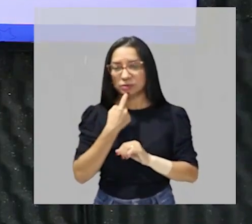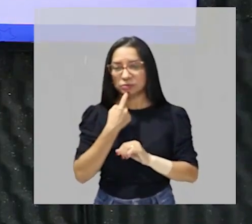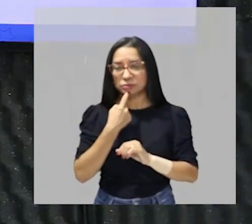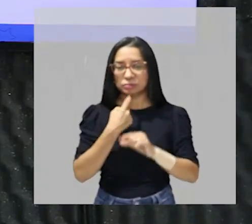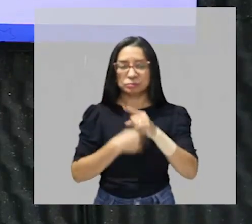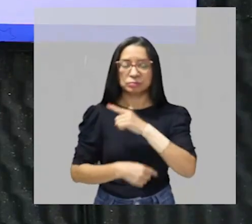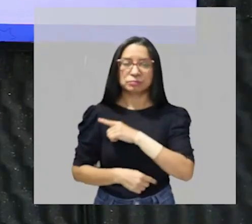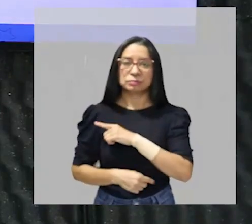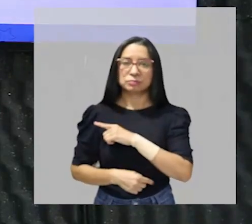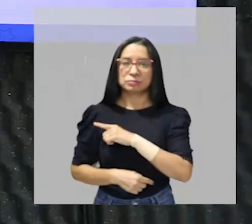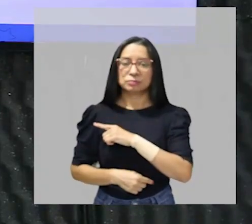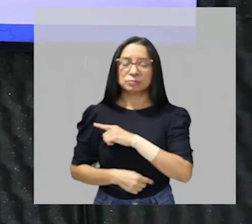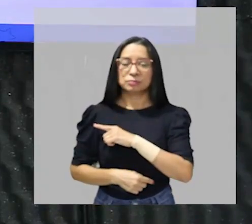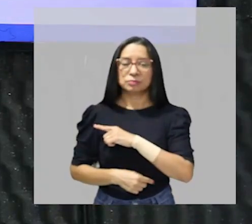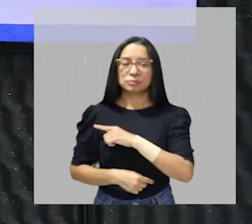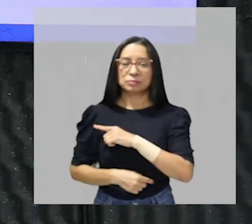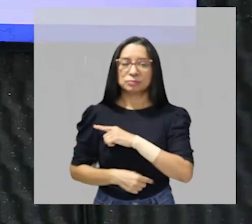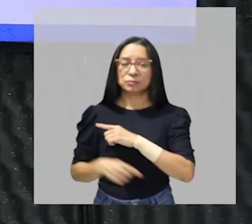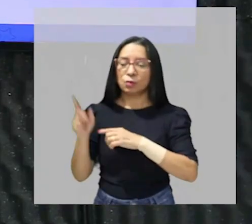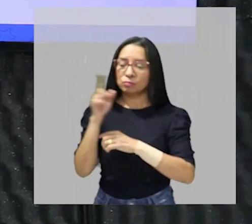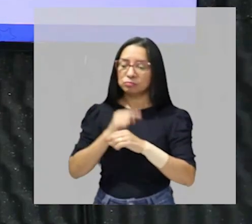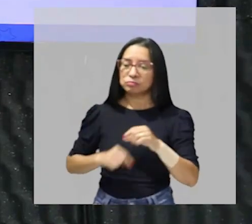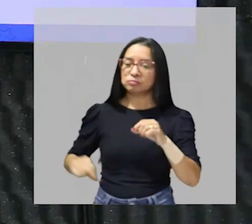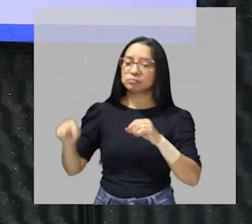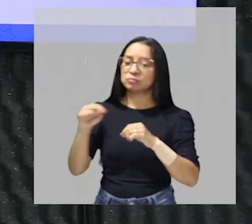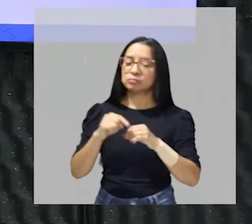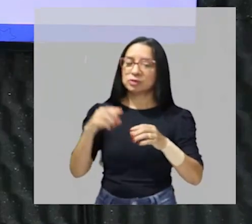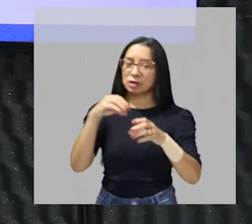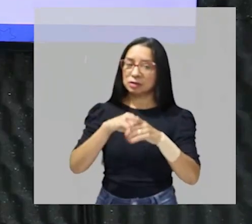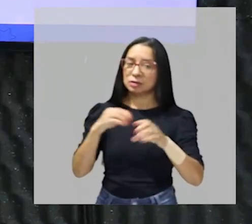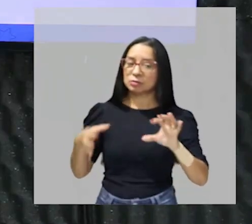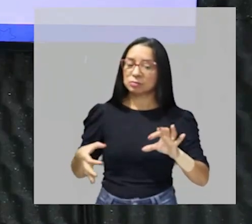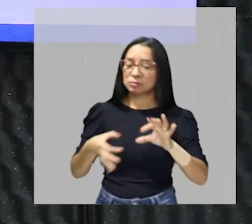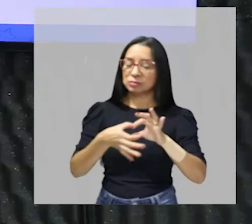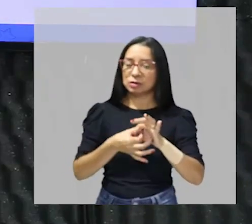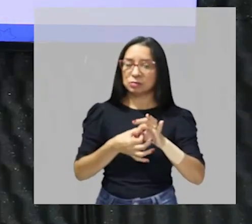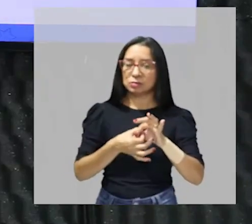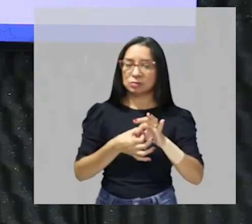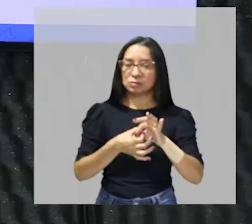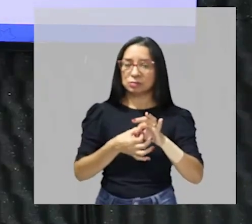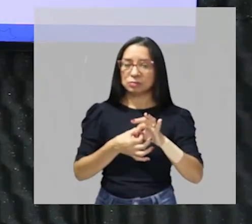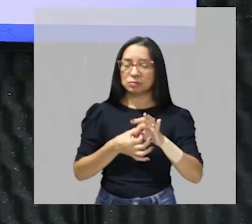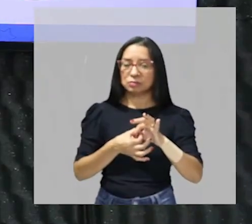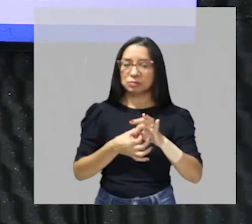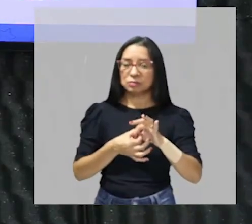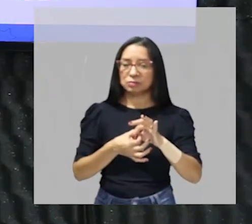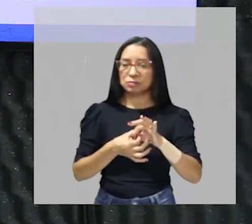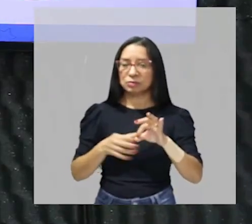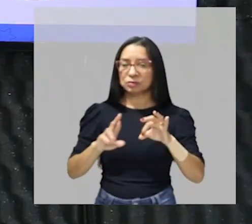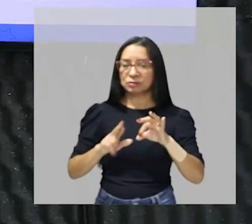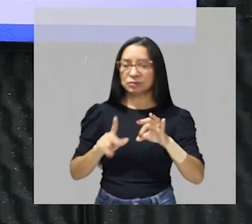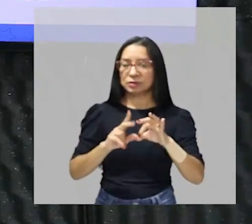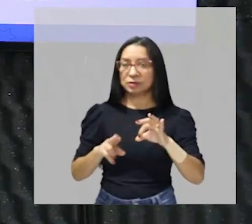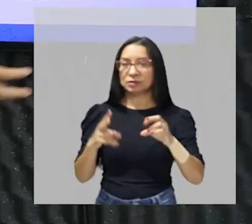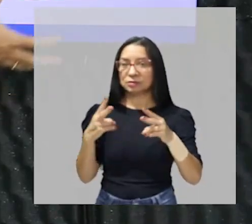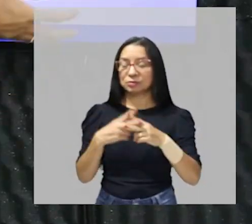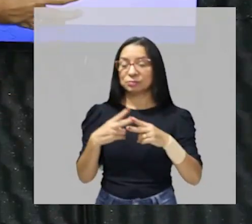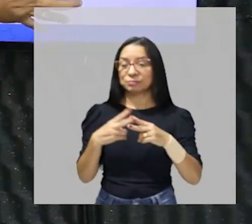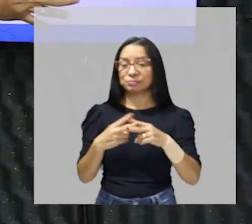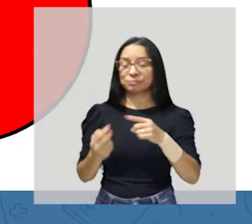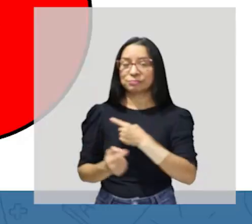luta, ela está dentro da arte marcial, porque a arte marcial é encobrida de vários valores. Diferencia-se de quê?